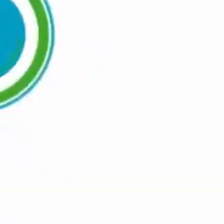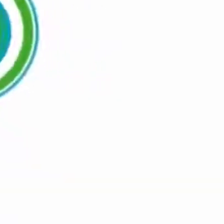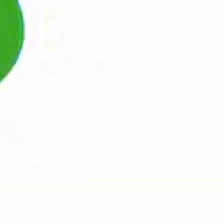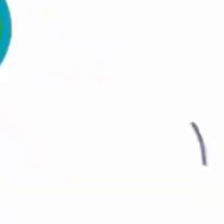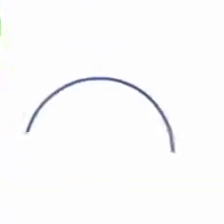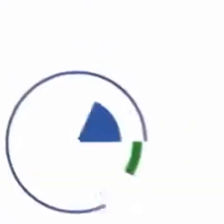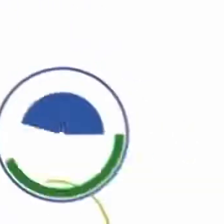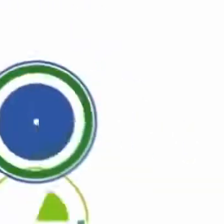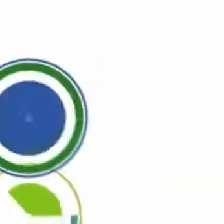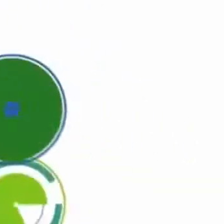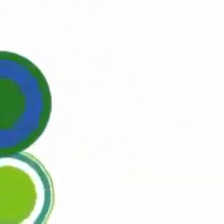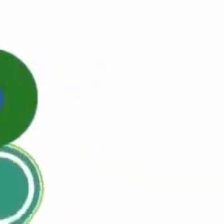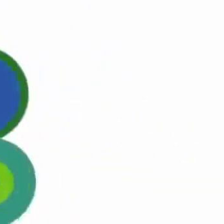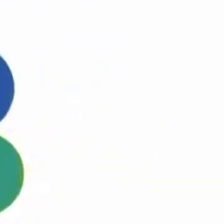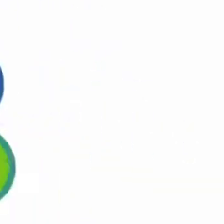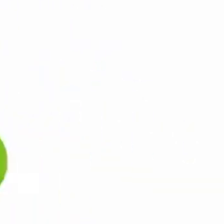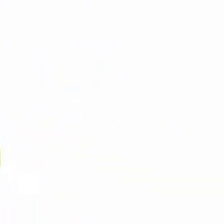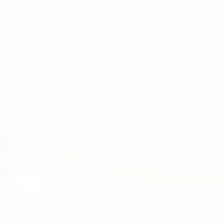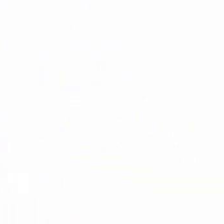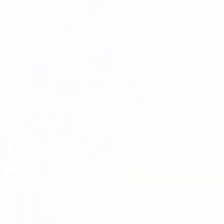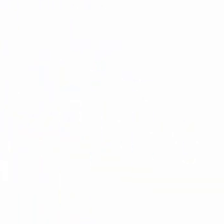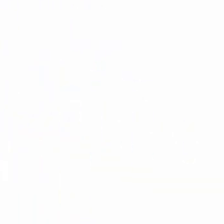E aí